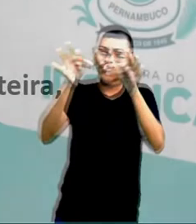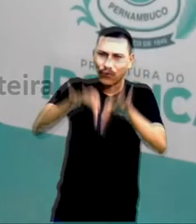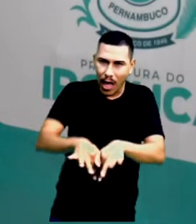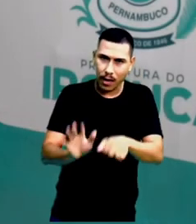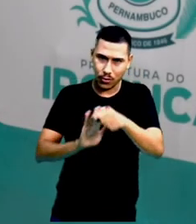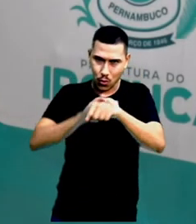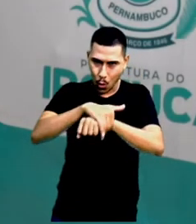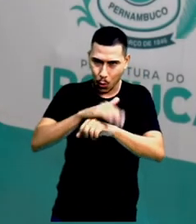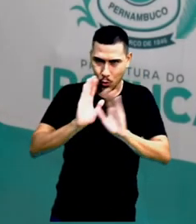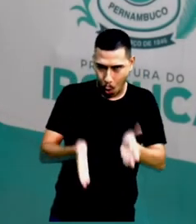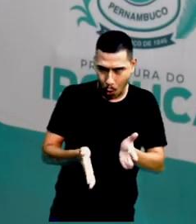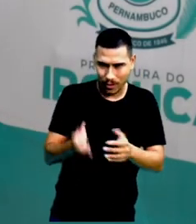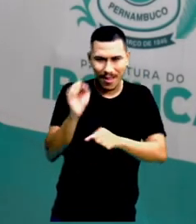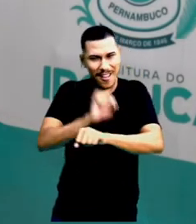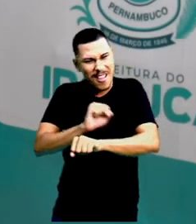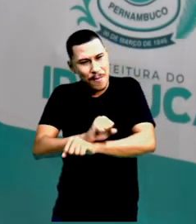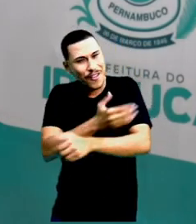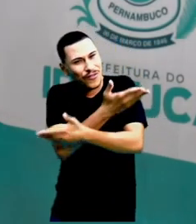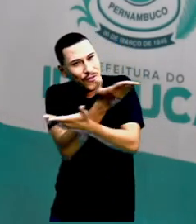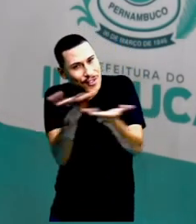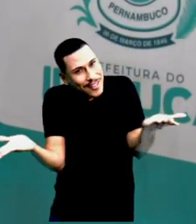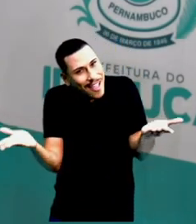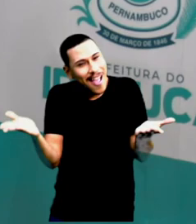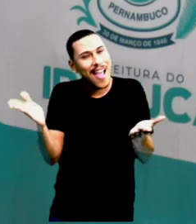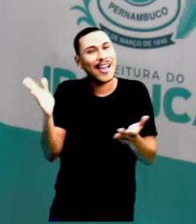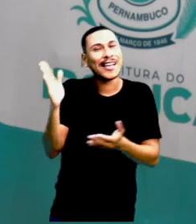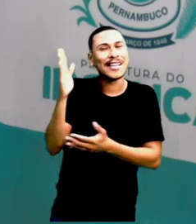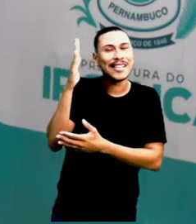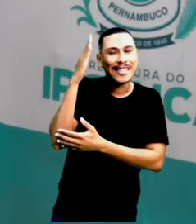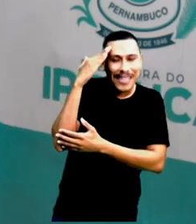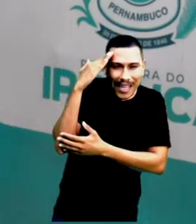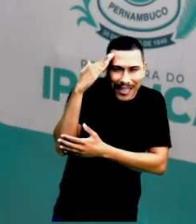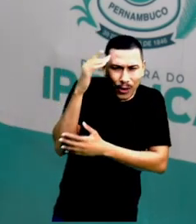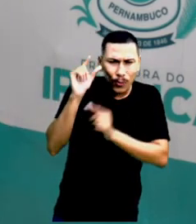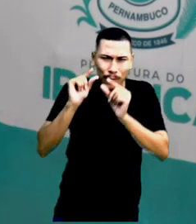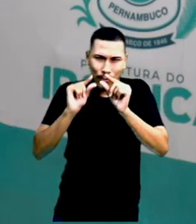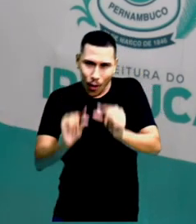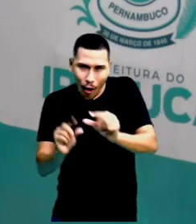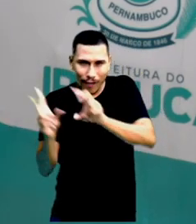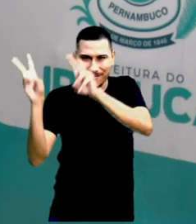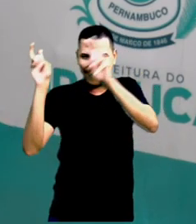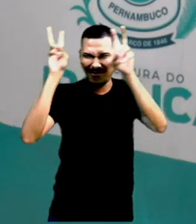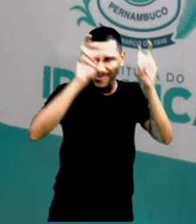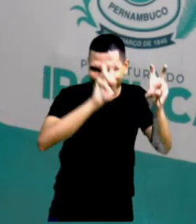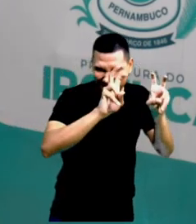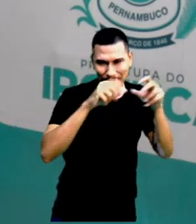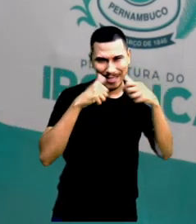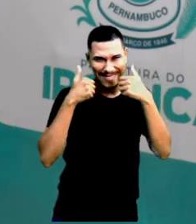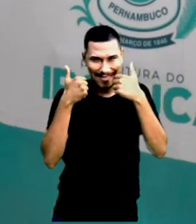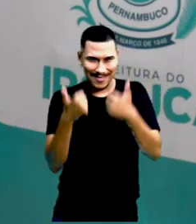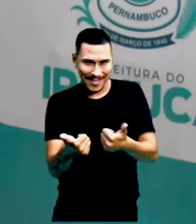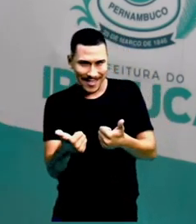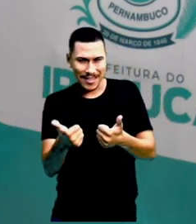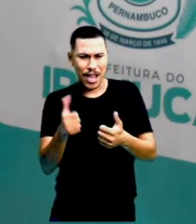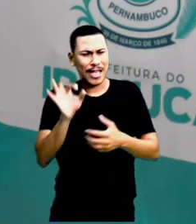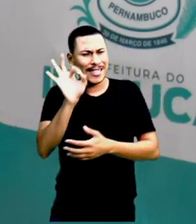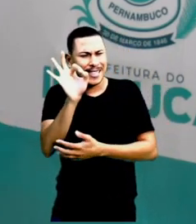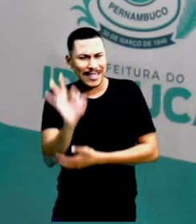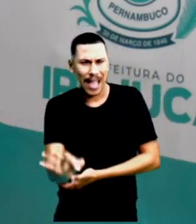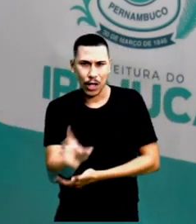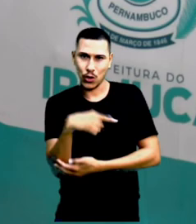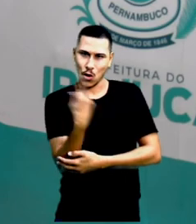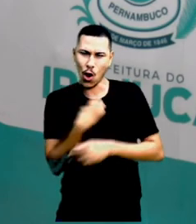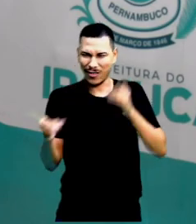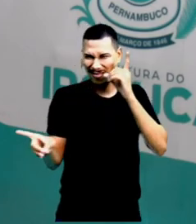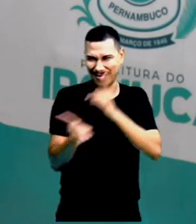então espero que você o cúmplices um pouquinho esse assunto com certeza